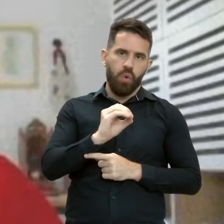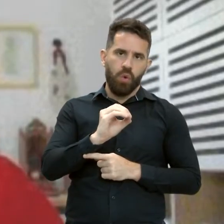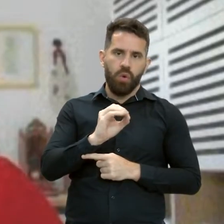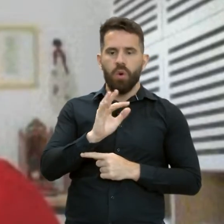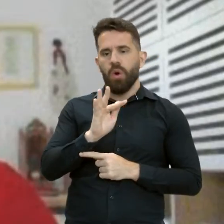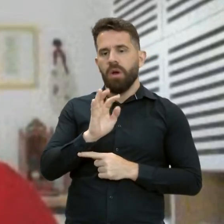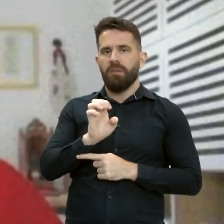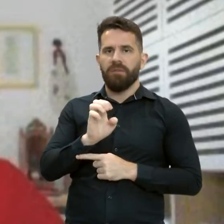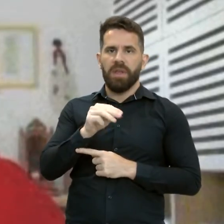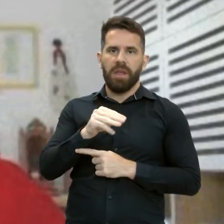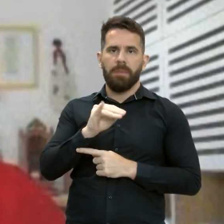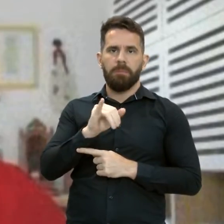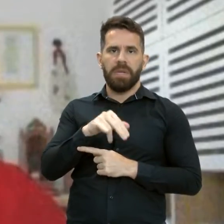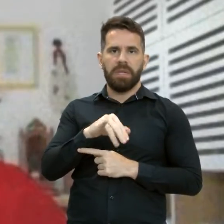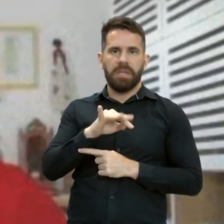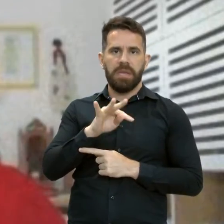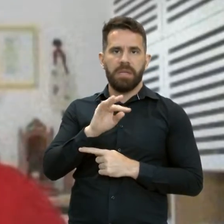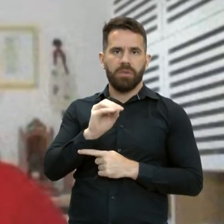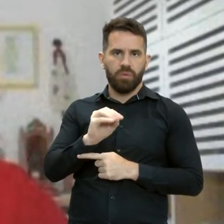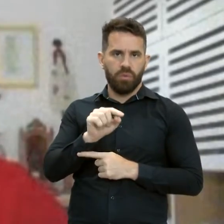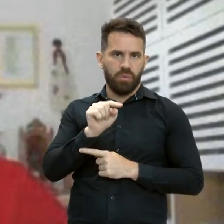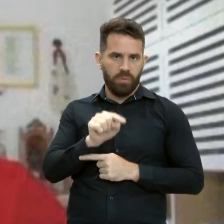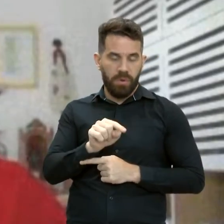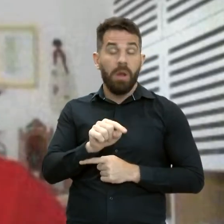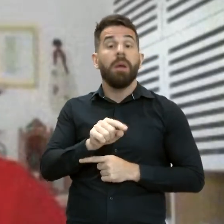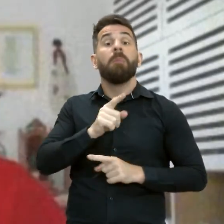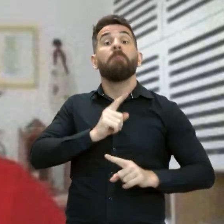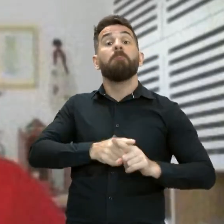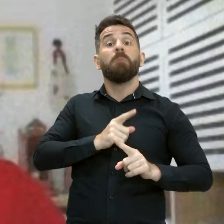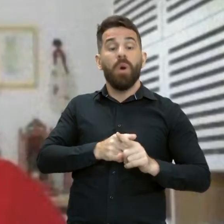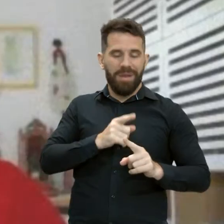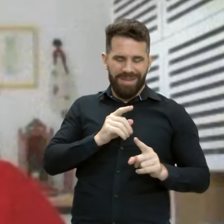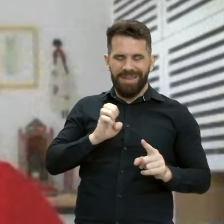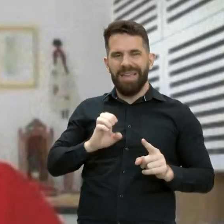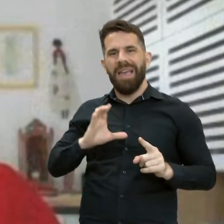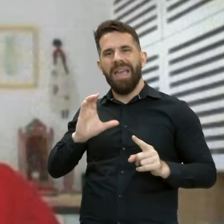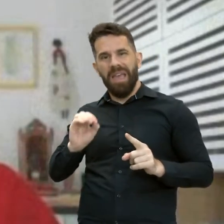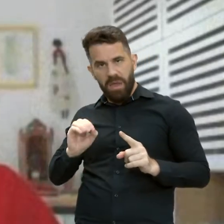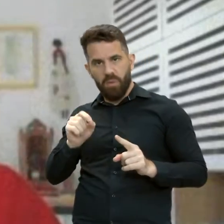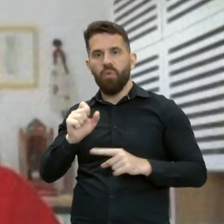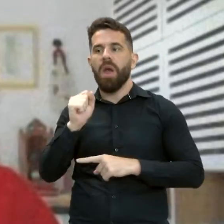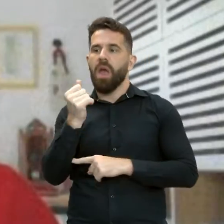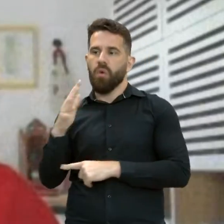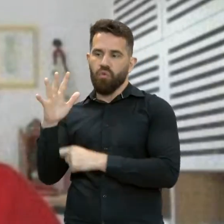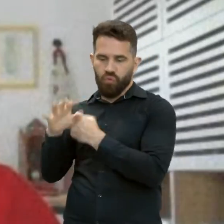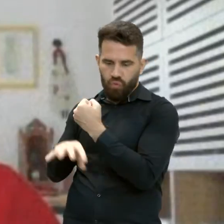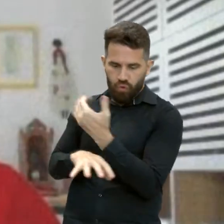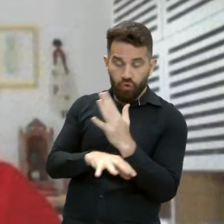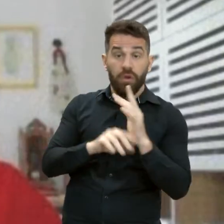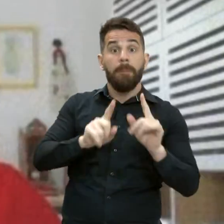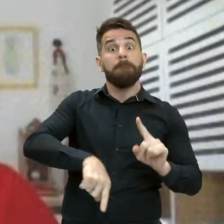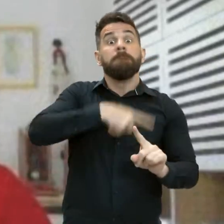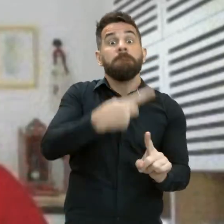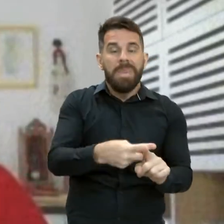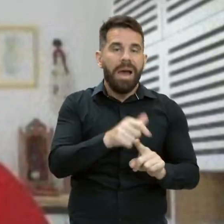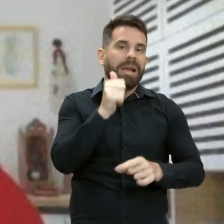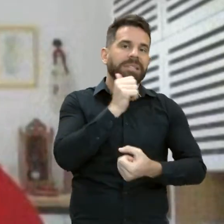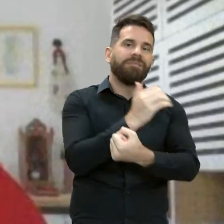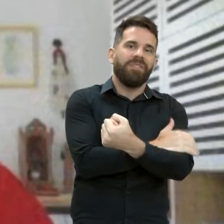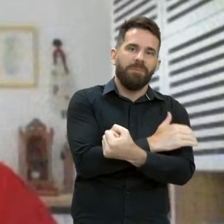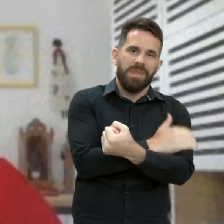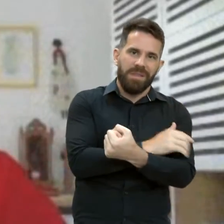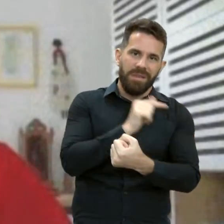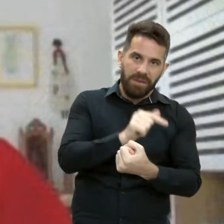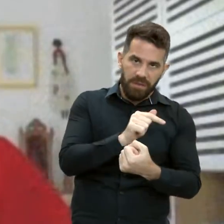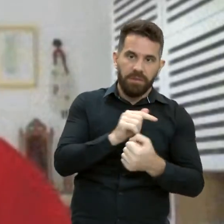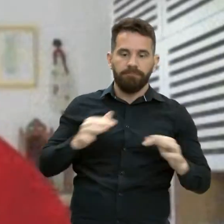vai juntar a ecologia e os feminismos, né? Esses olhares sobre as mulheres, que ela também